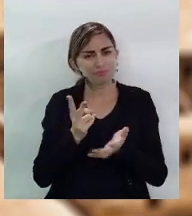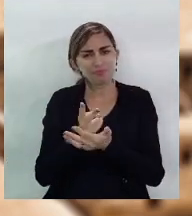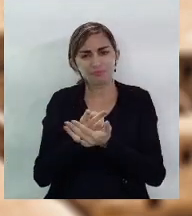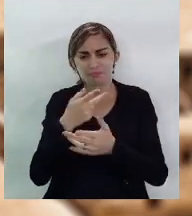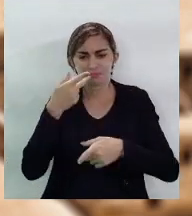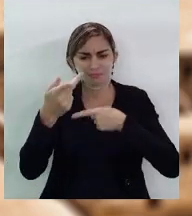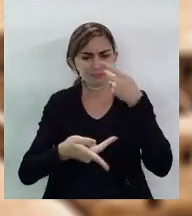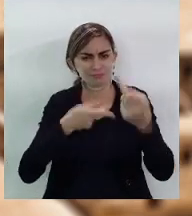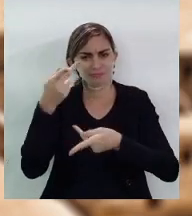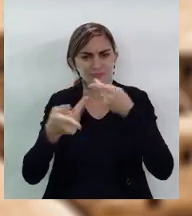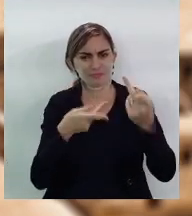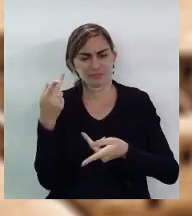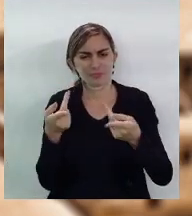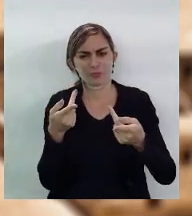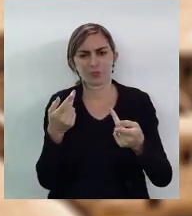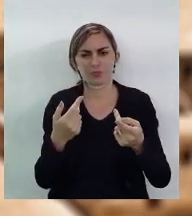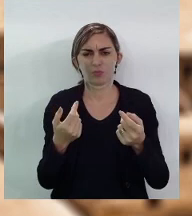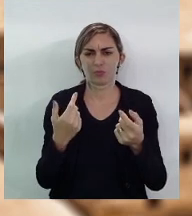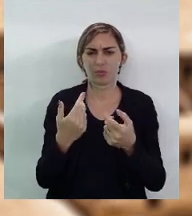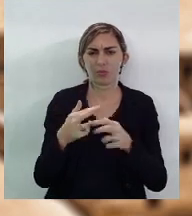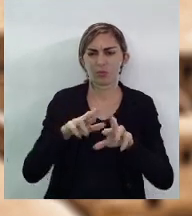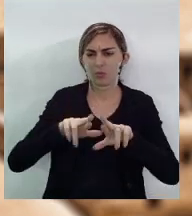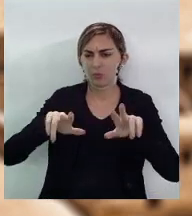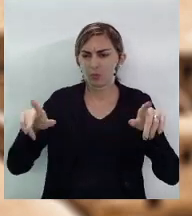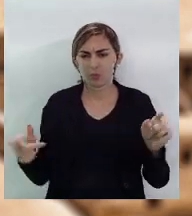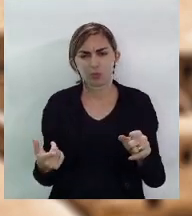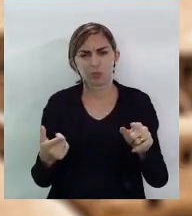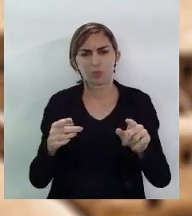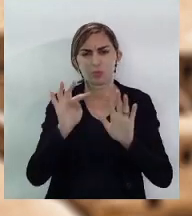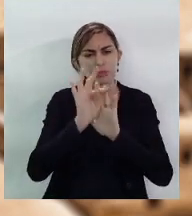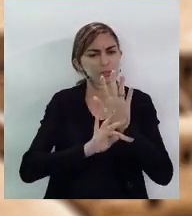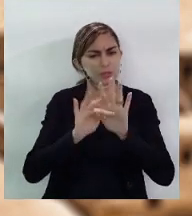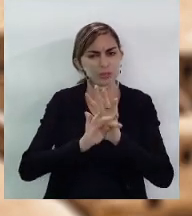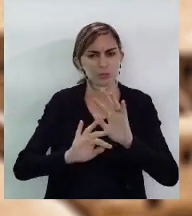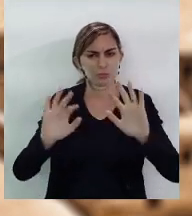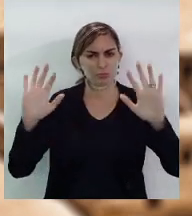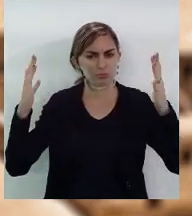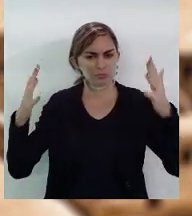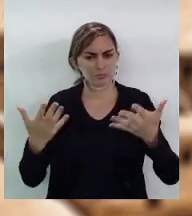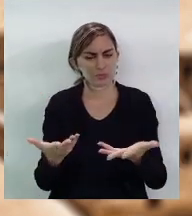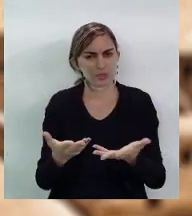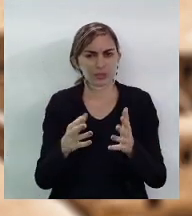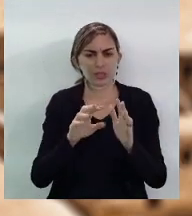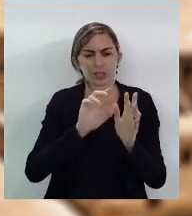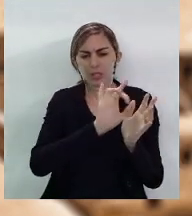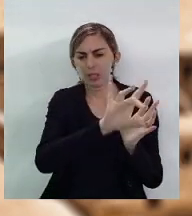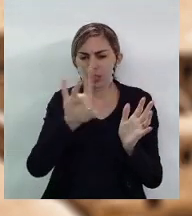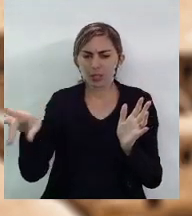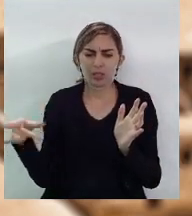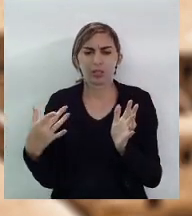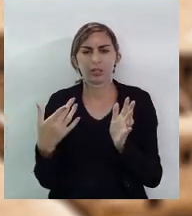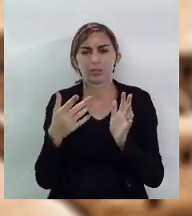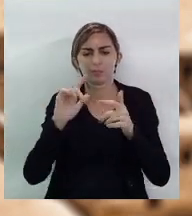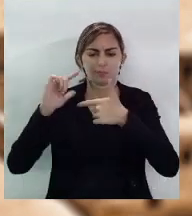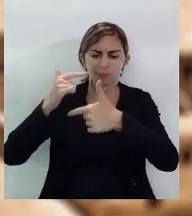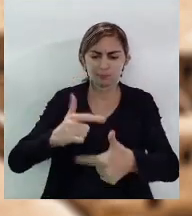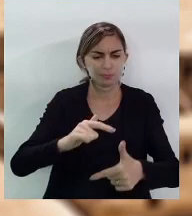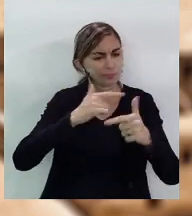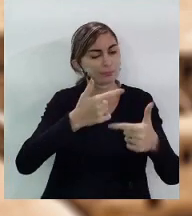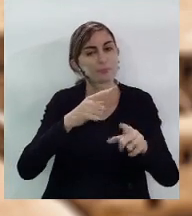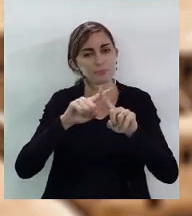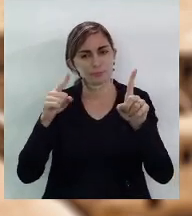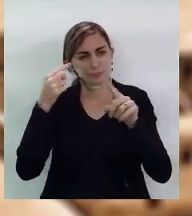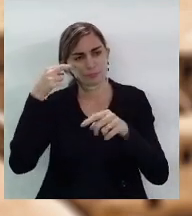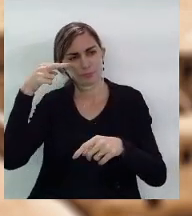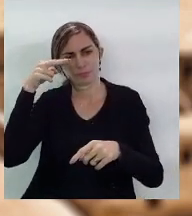A origem, os ritos, certo? E os textos sagrados de cada tradição religiosa. Então, mais uma vez,